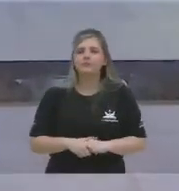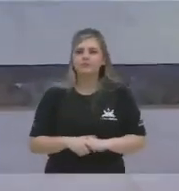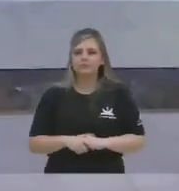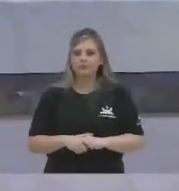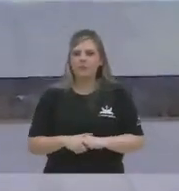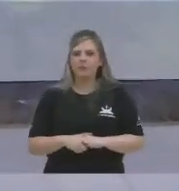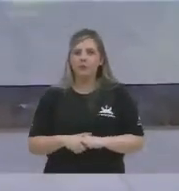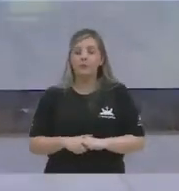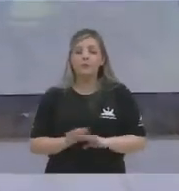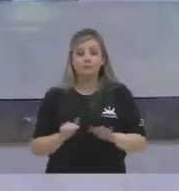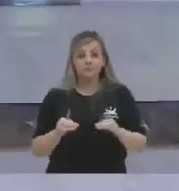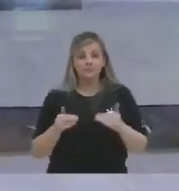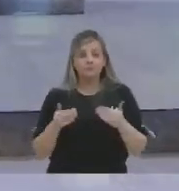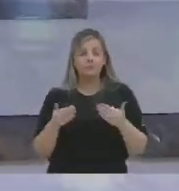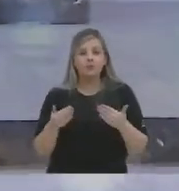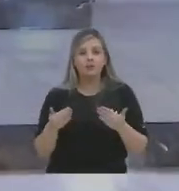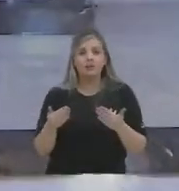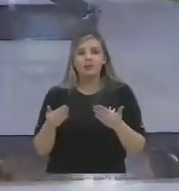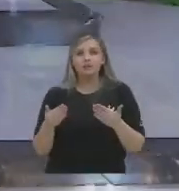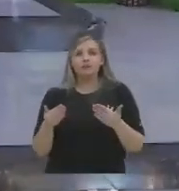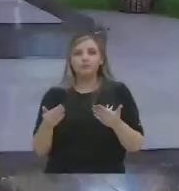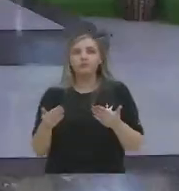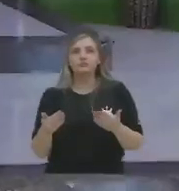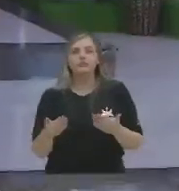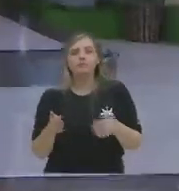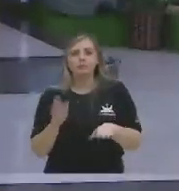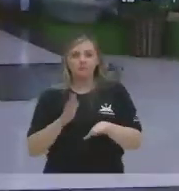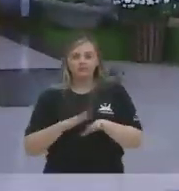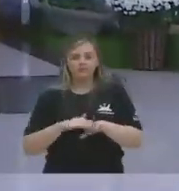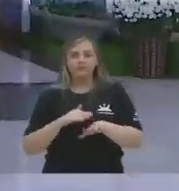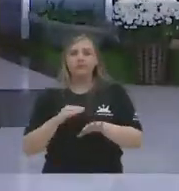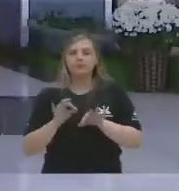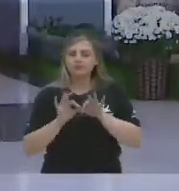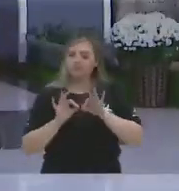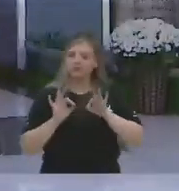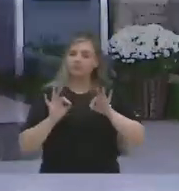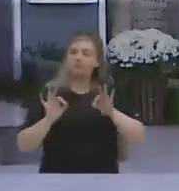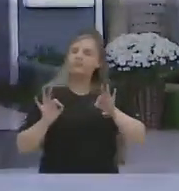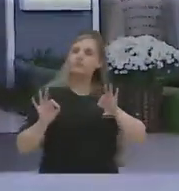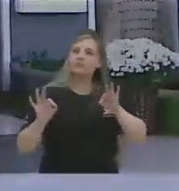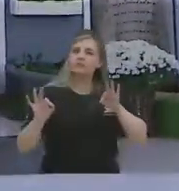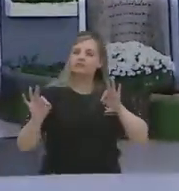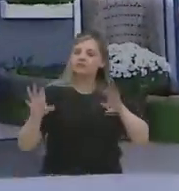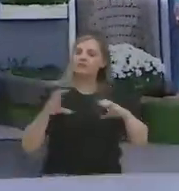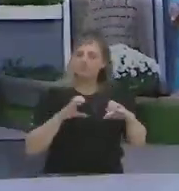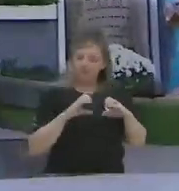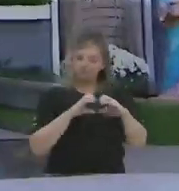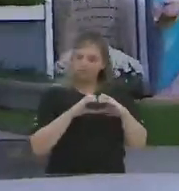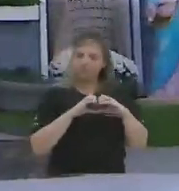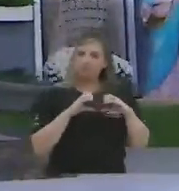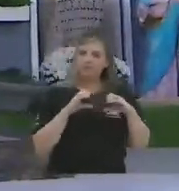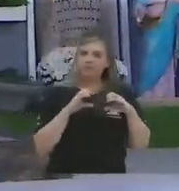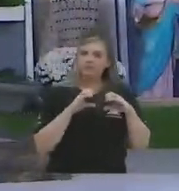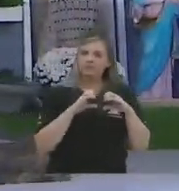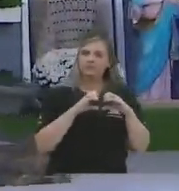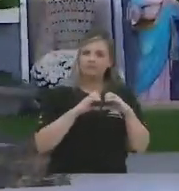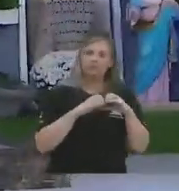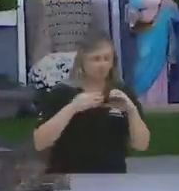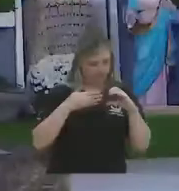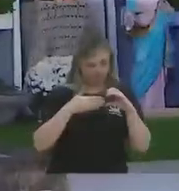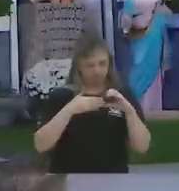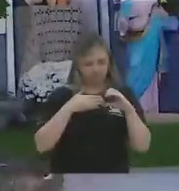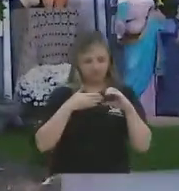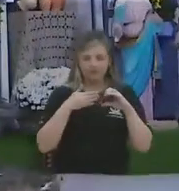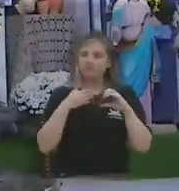mesmo o mais distante coração se abrindo a